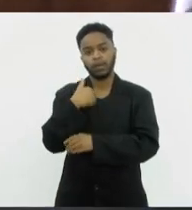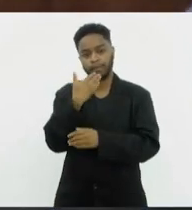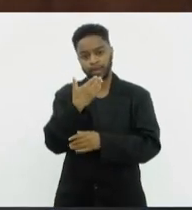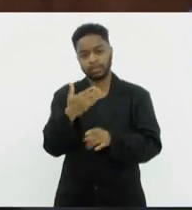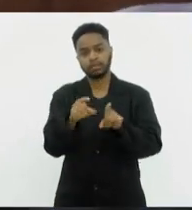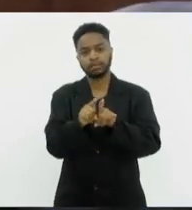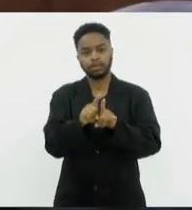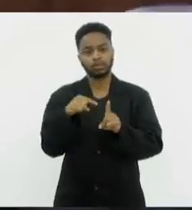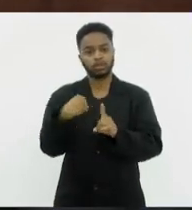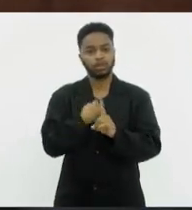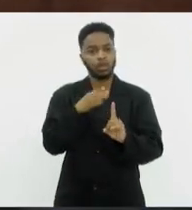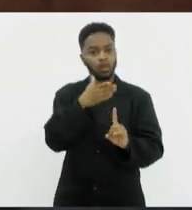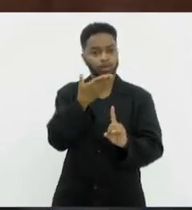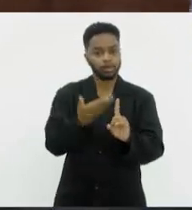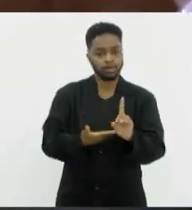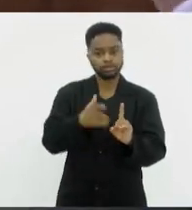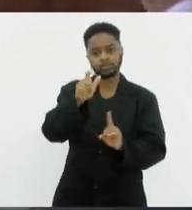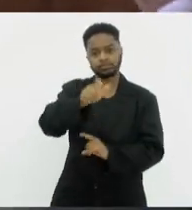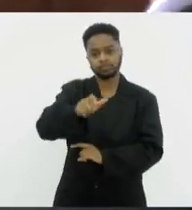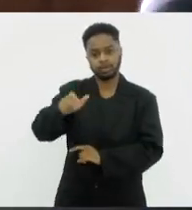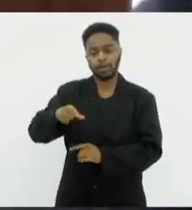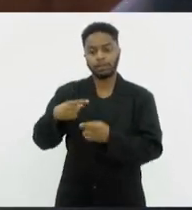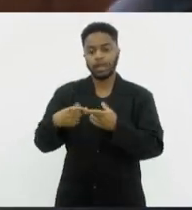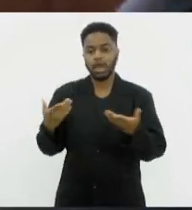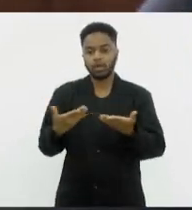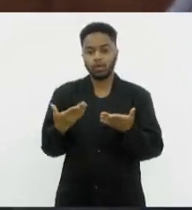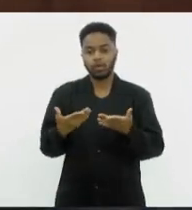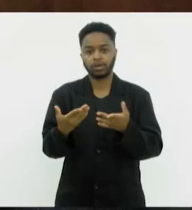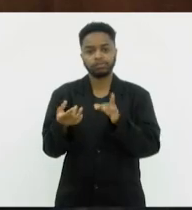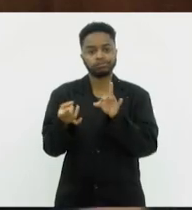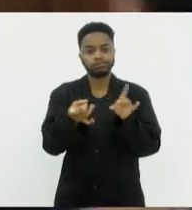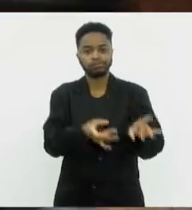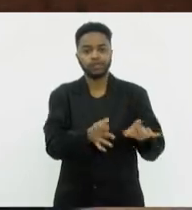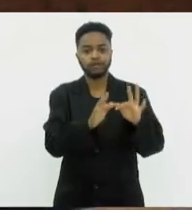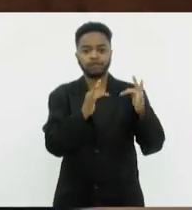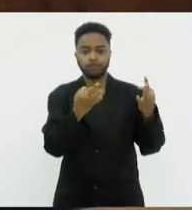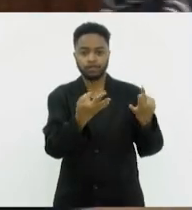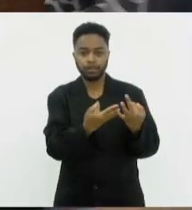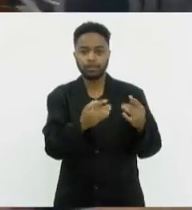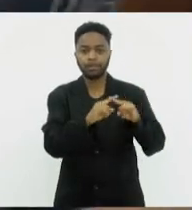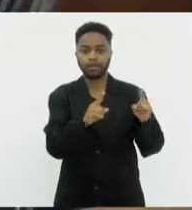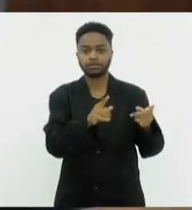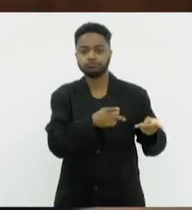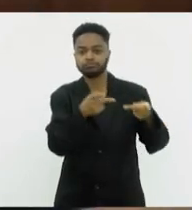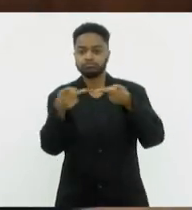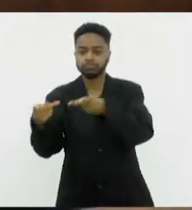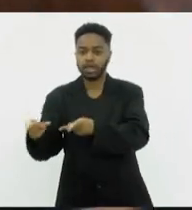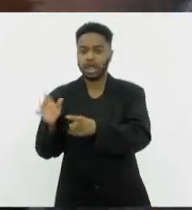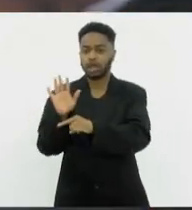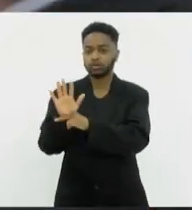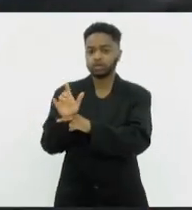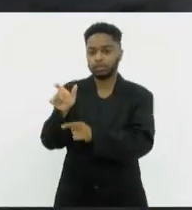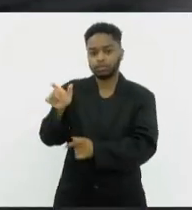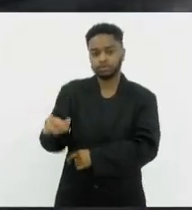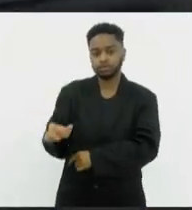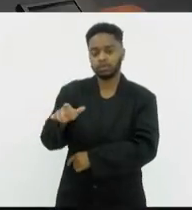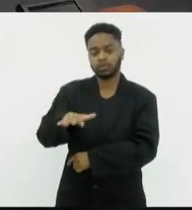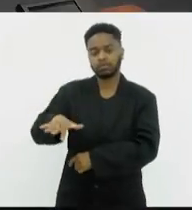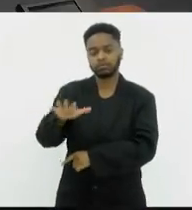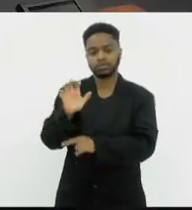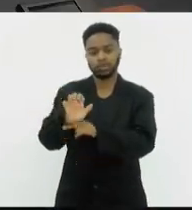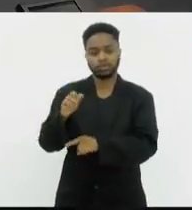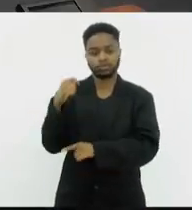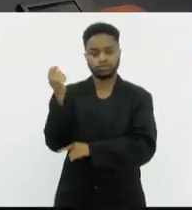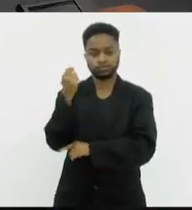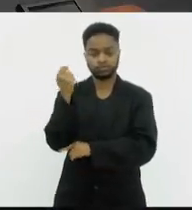esses homens que vão estar agora deixando seus familiares e ajudando nossos irmãos no Rio Grande do Sul. Obrigado, senhor presidente.